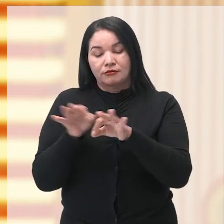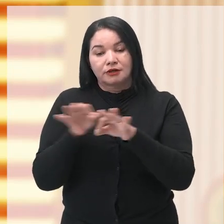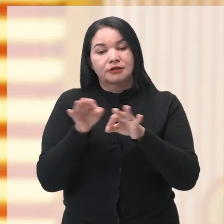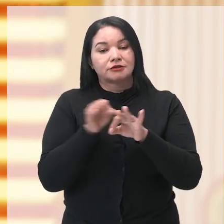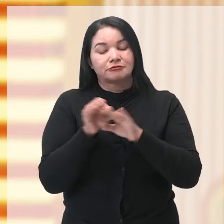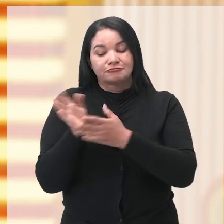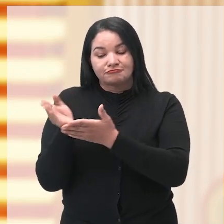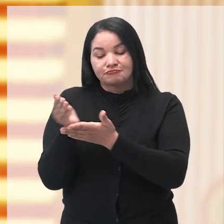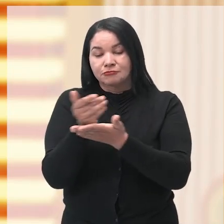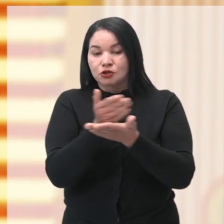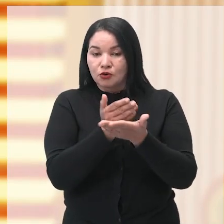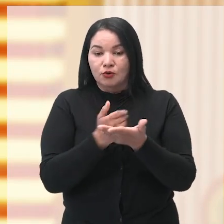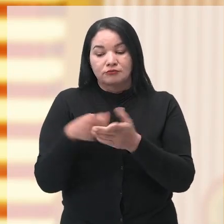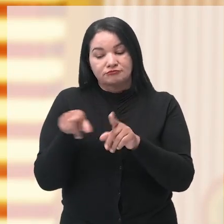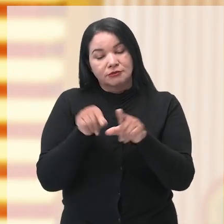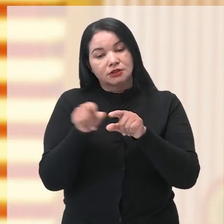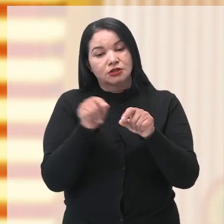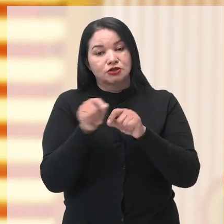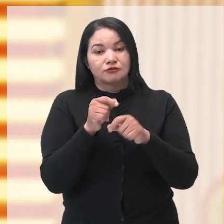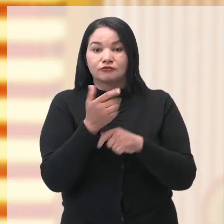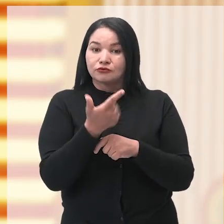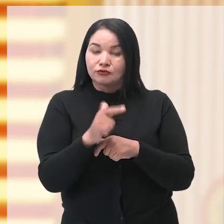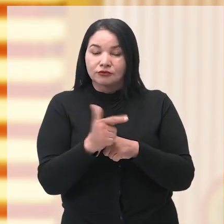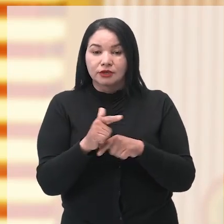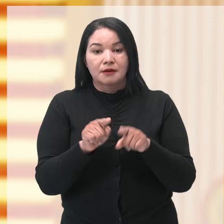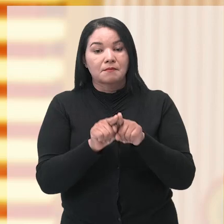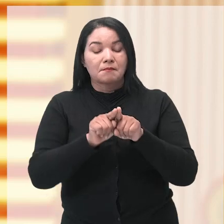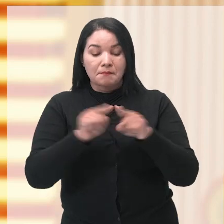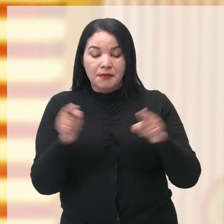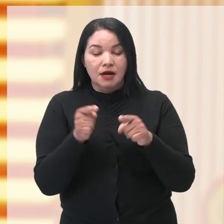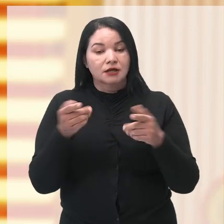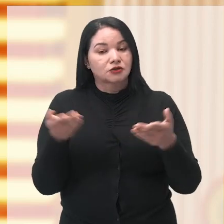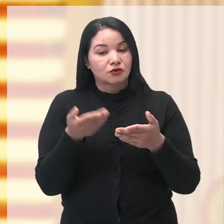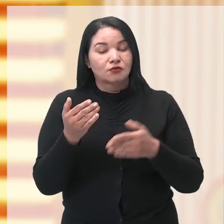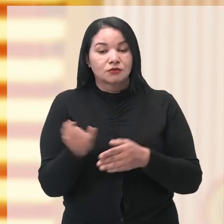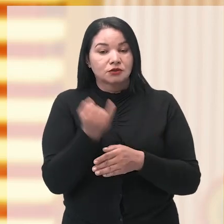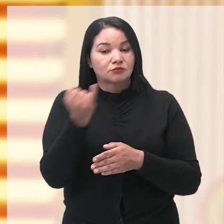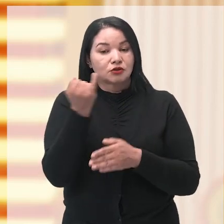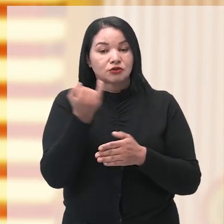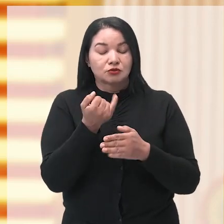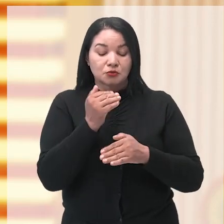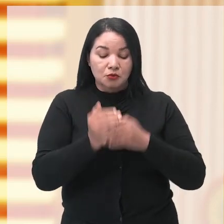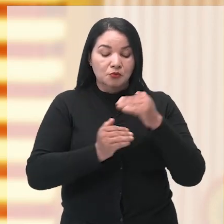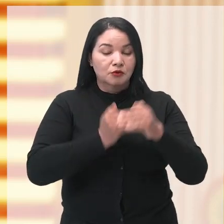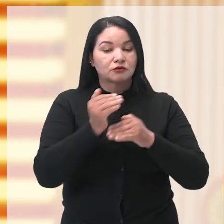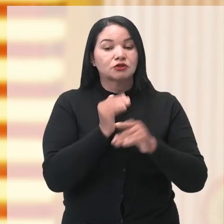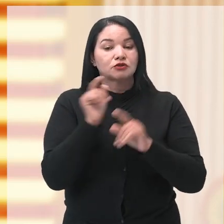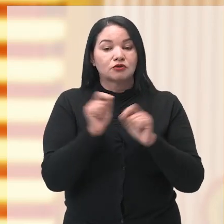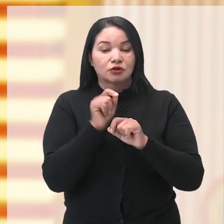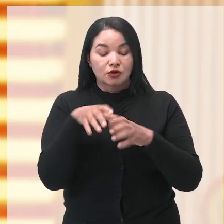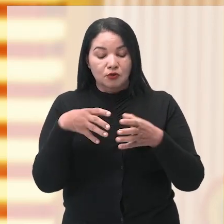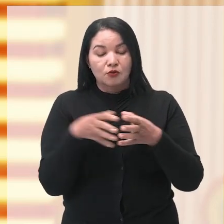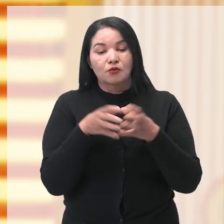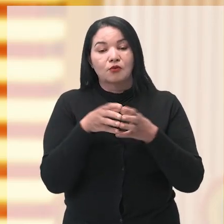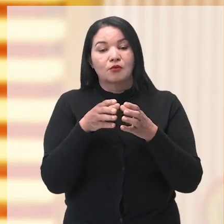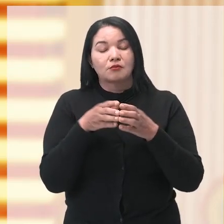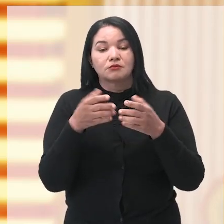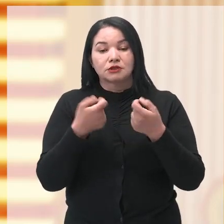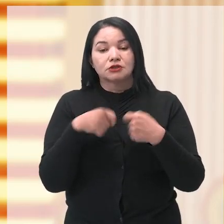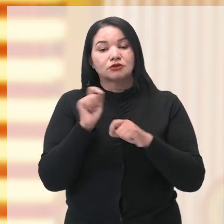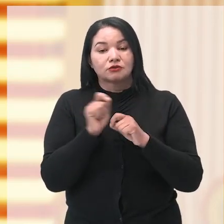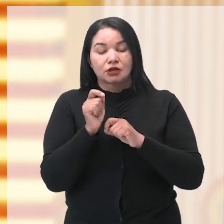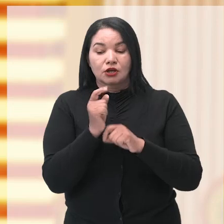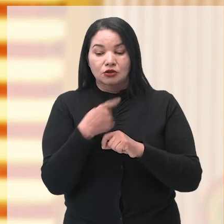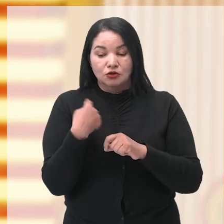coleta seletiva. Mas um passo importante em prol dessa organização é que